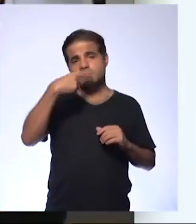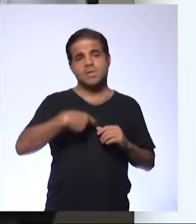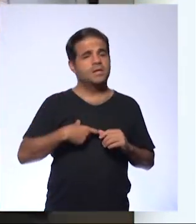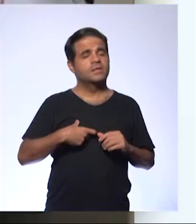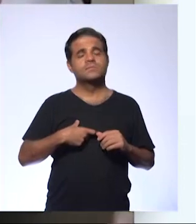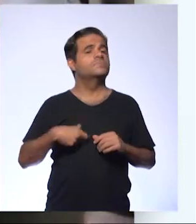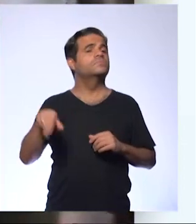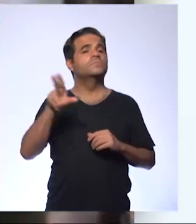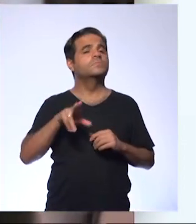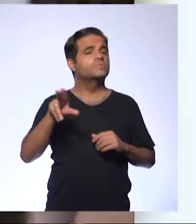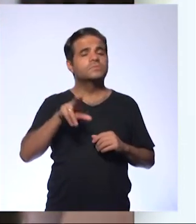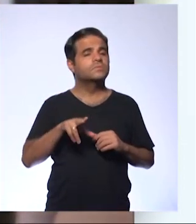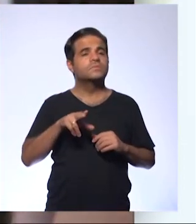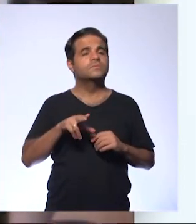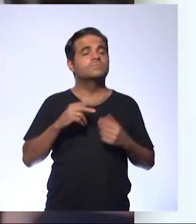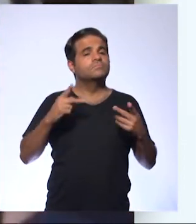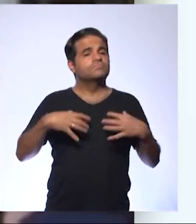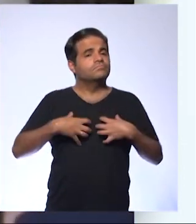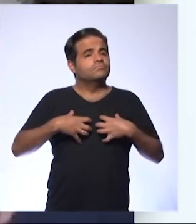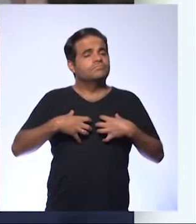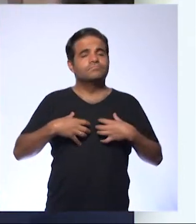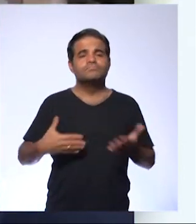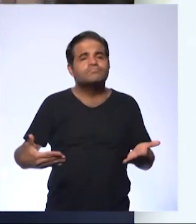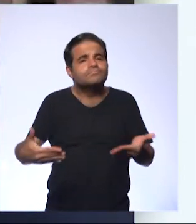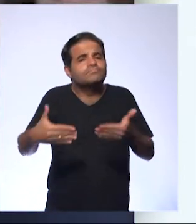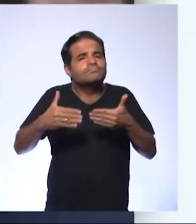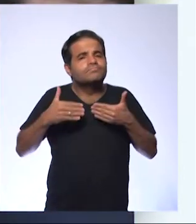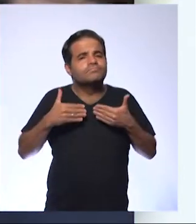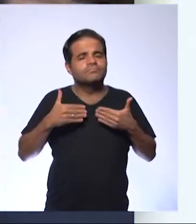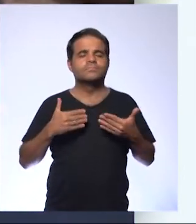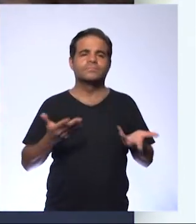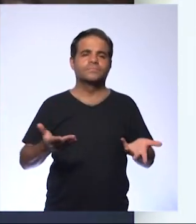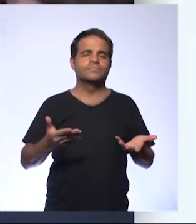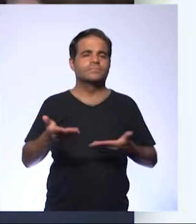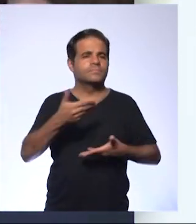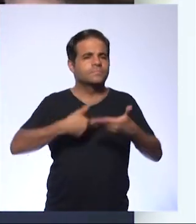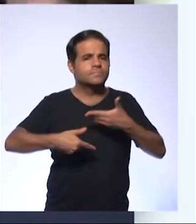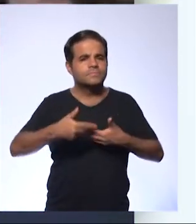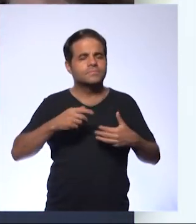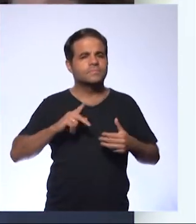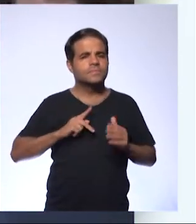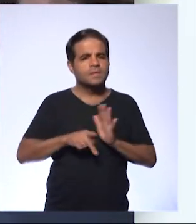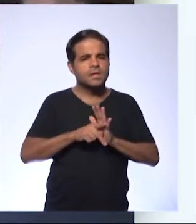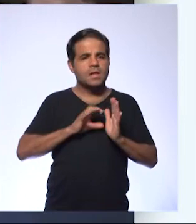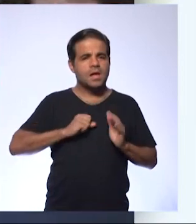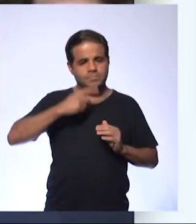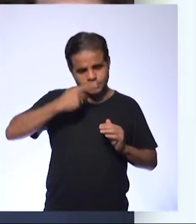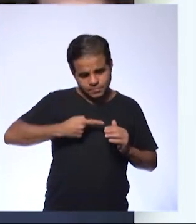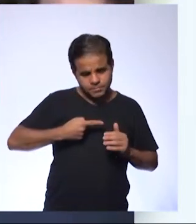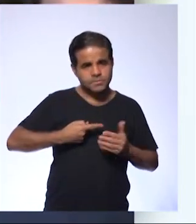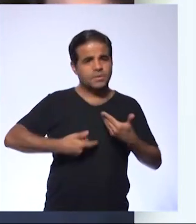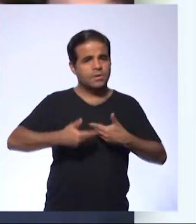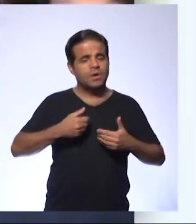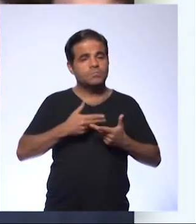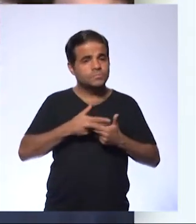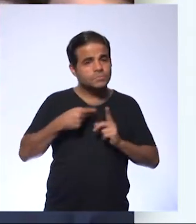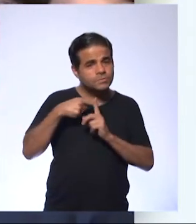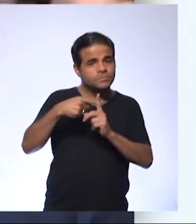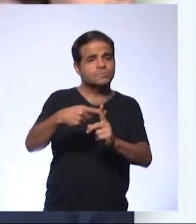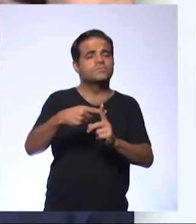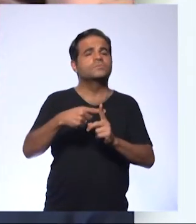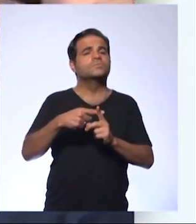né? Através de acolher você mesmo, ter o seu amor próprio pelas suas coisas positivas,